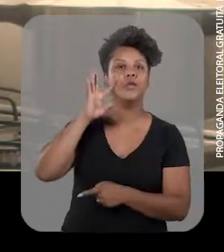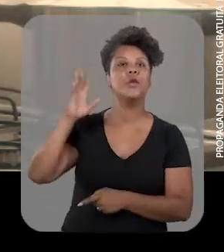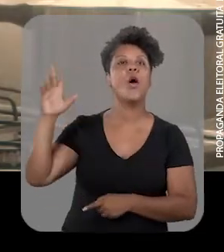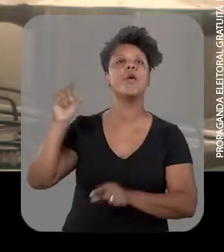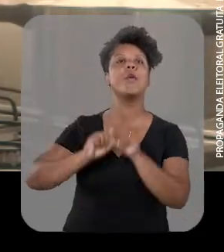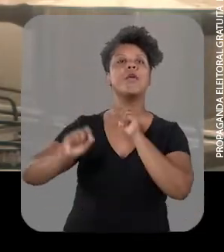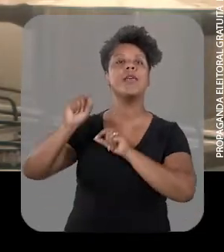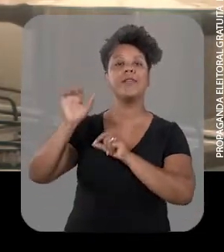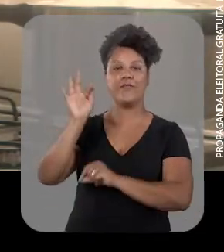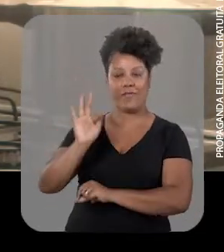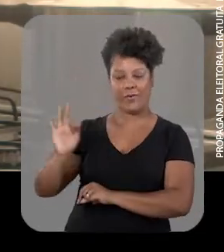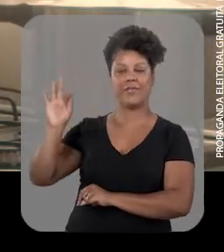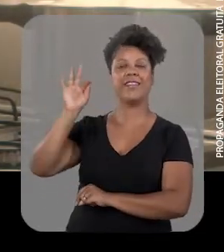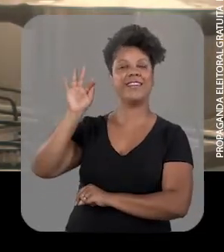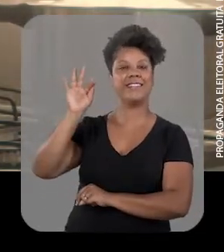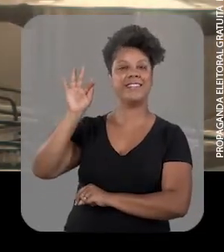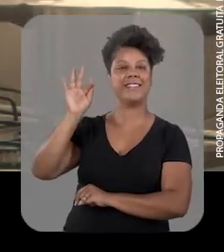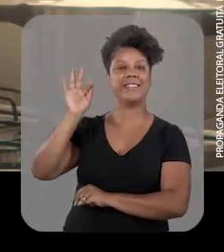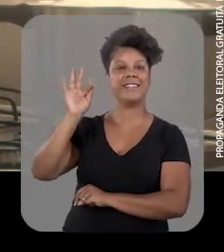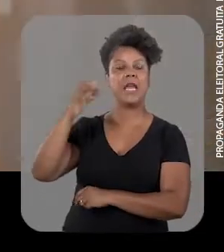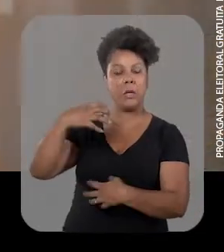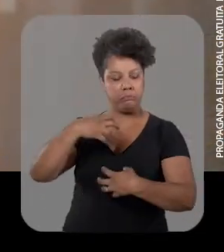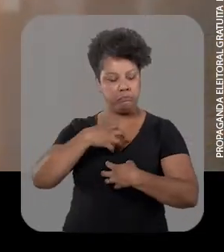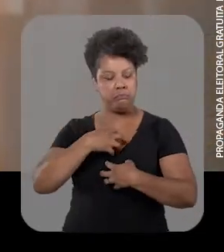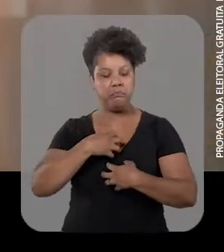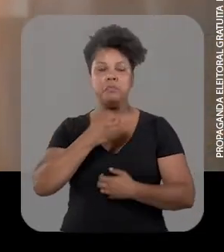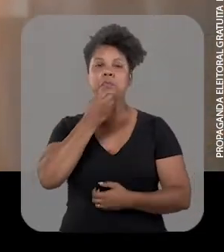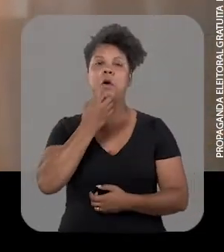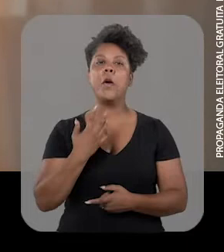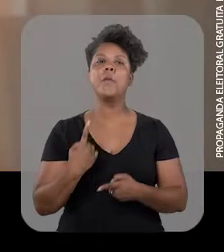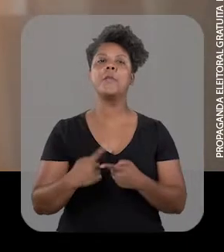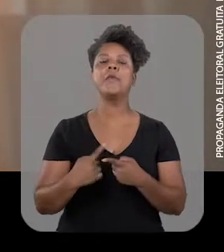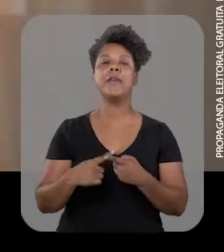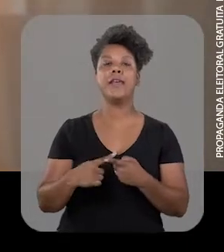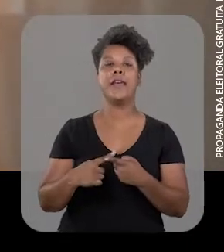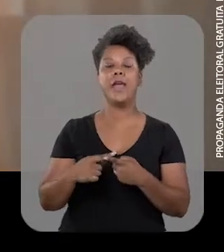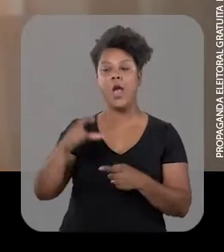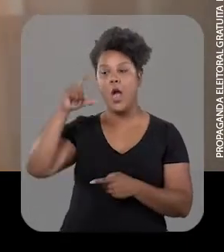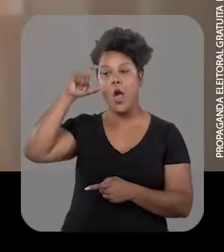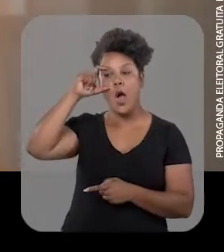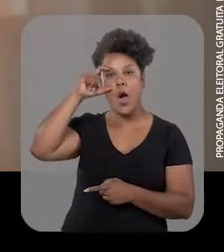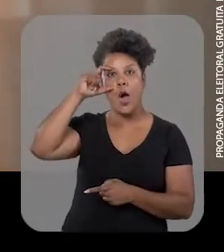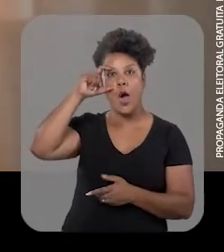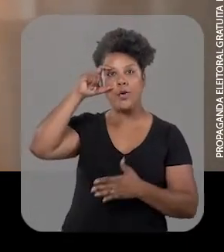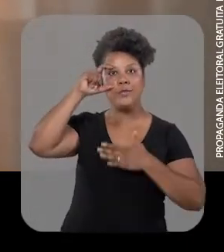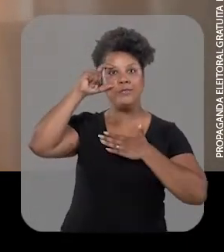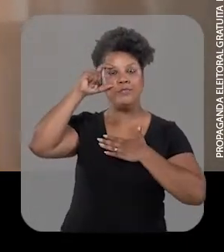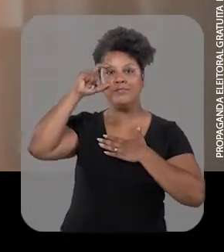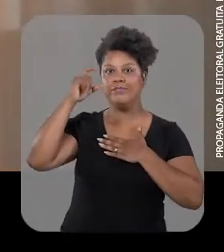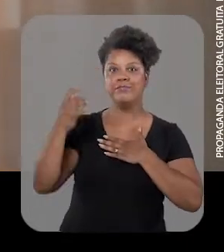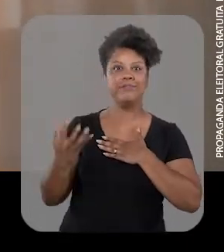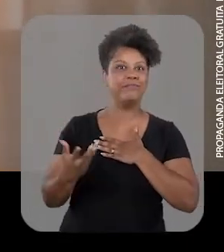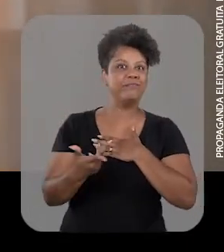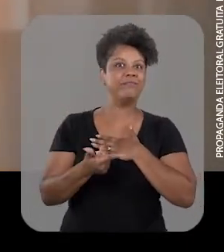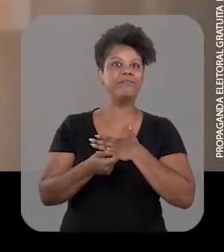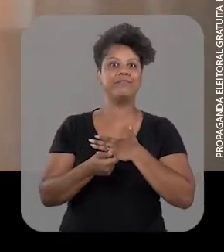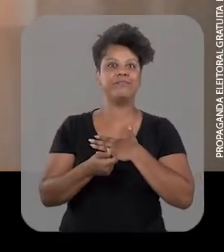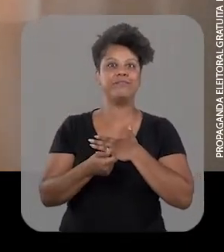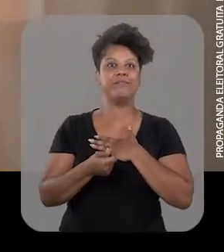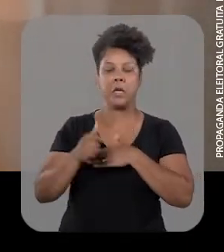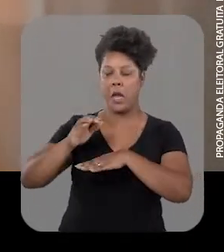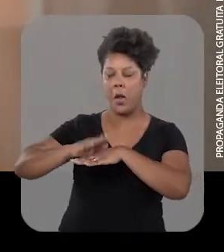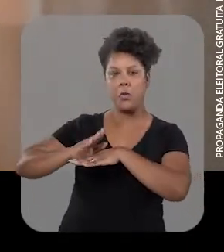Porque o sonho do Tyrone é chegar até a faculdade. Sinto muito privilegiado mesmo por ter esse óculos em minhas